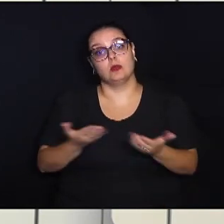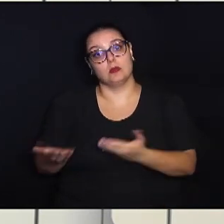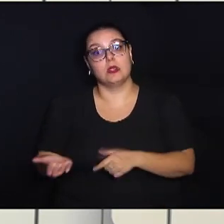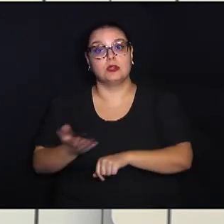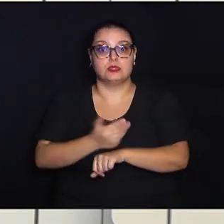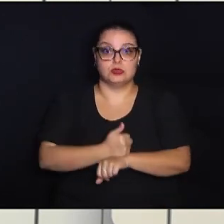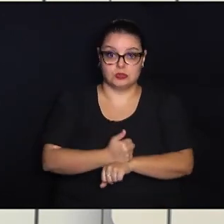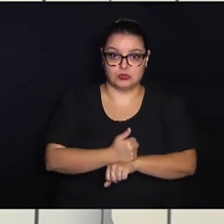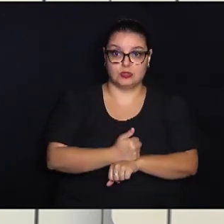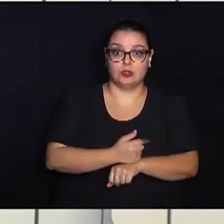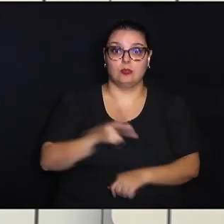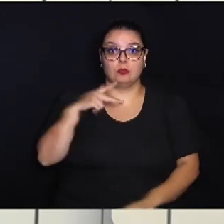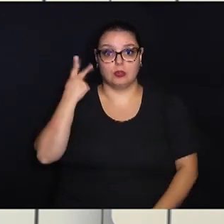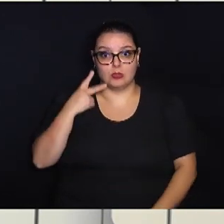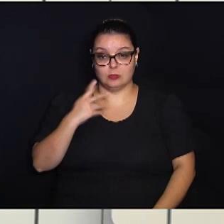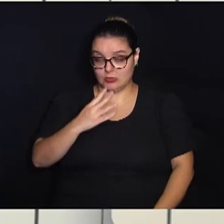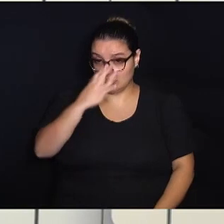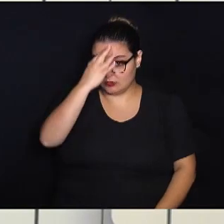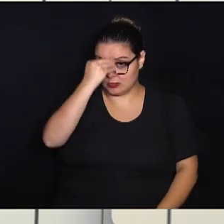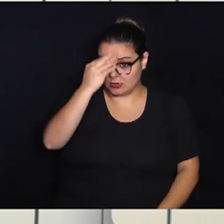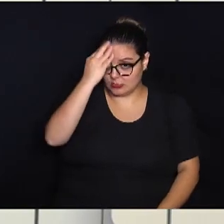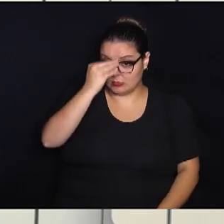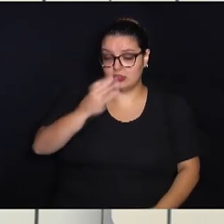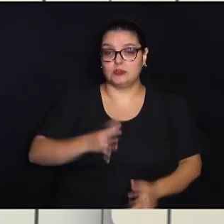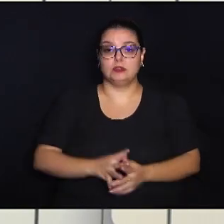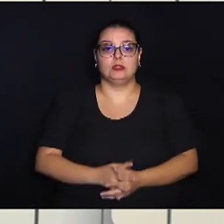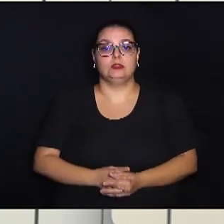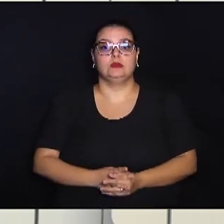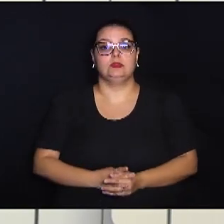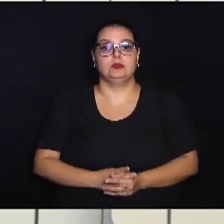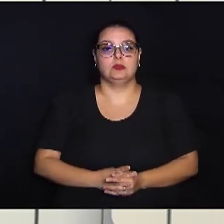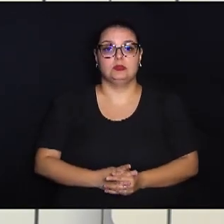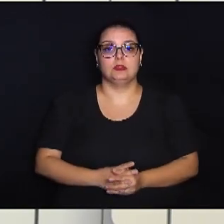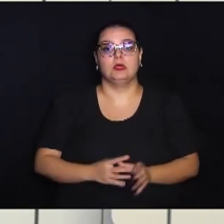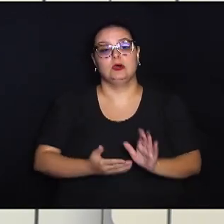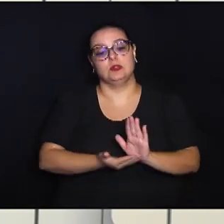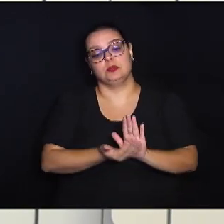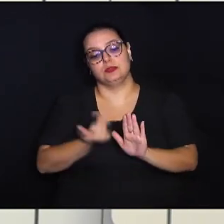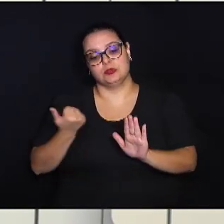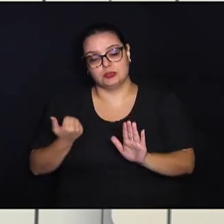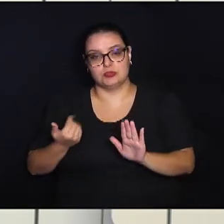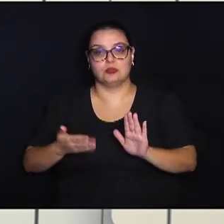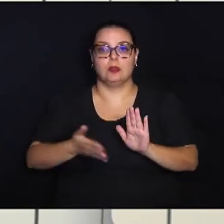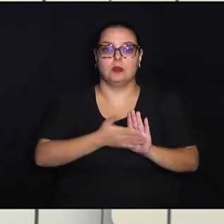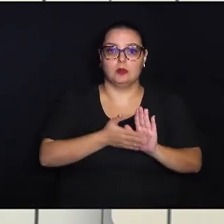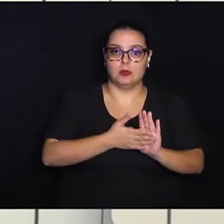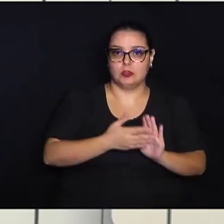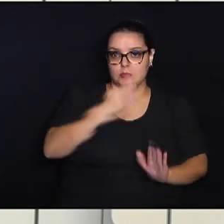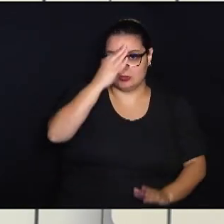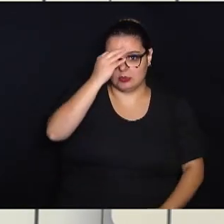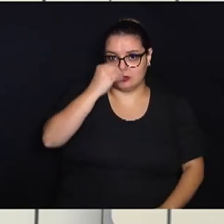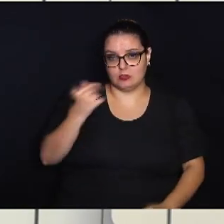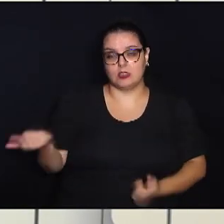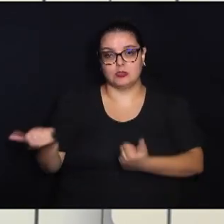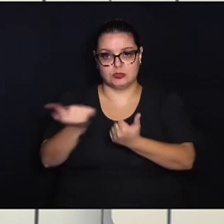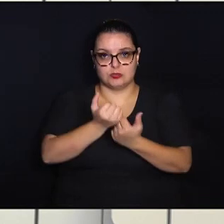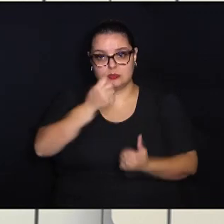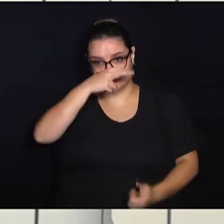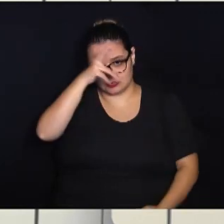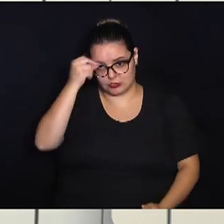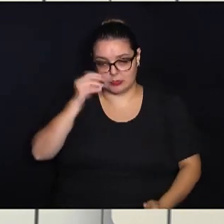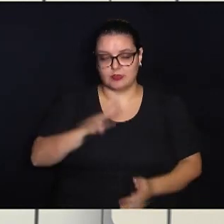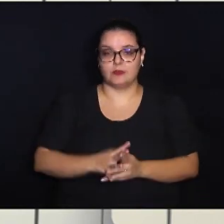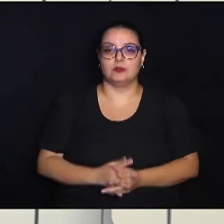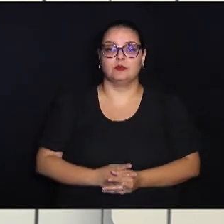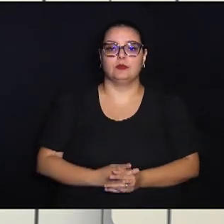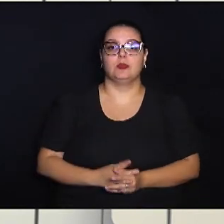anteriormente pelo vereador Jair da Farmácia, que retirou a proposição para dar lugar à da Prefeitura. O